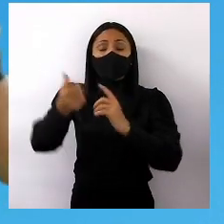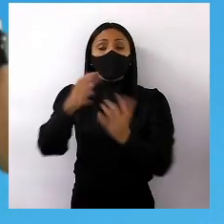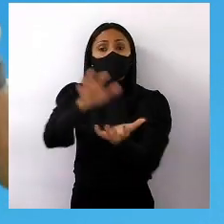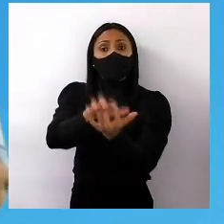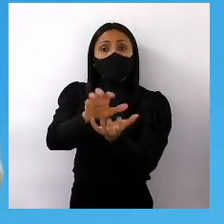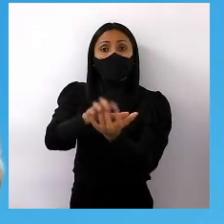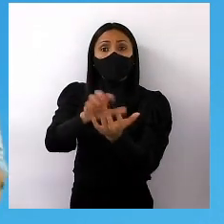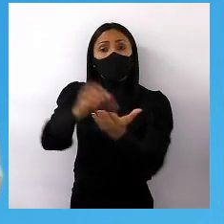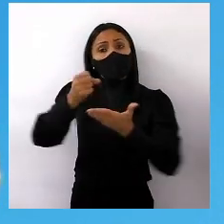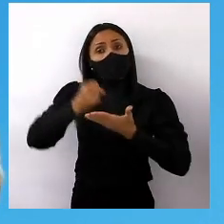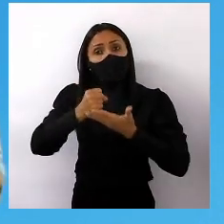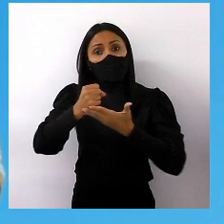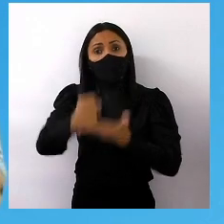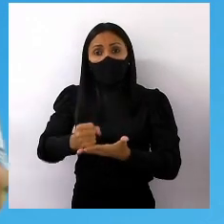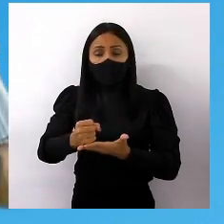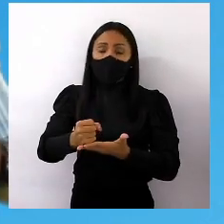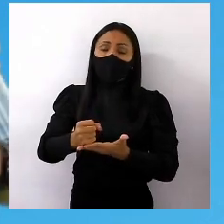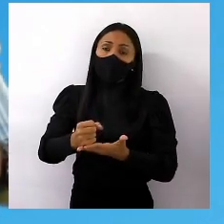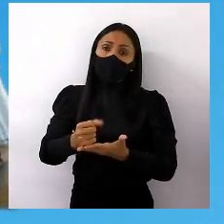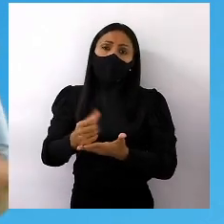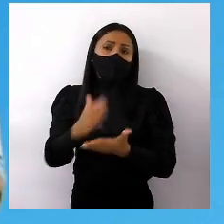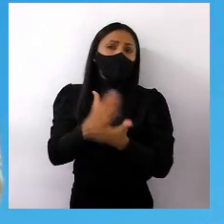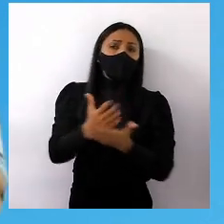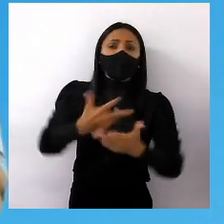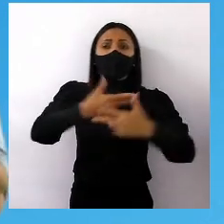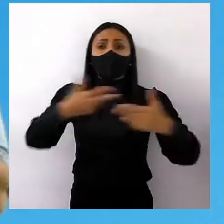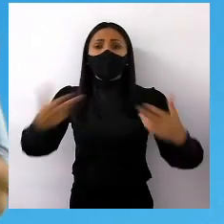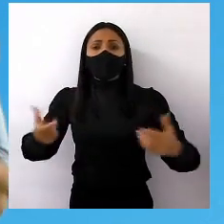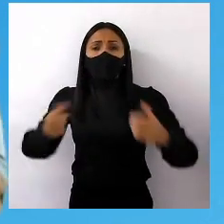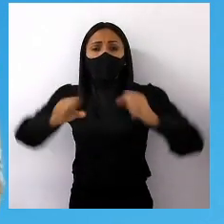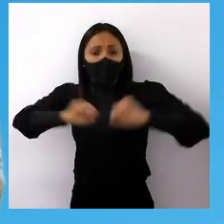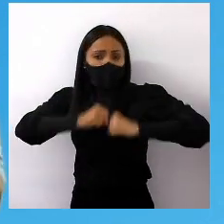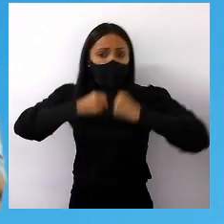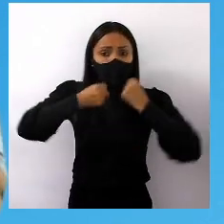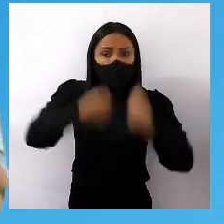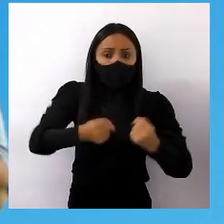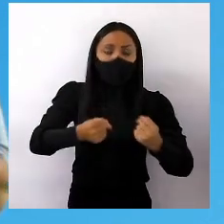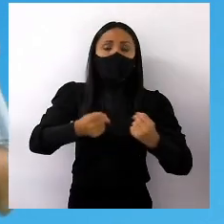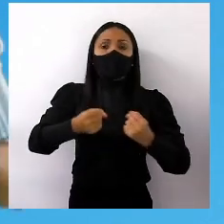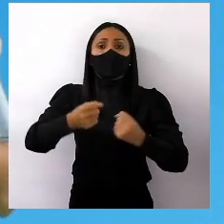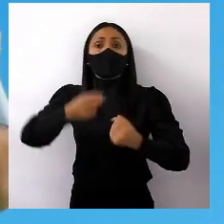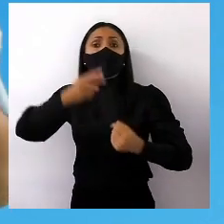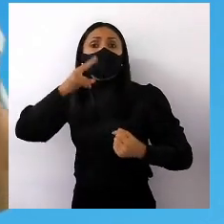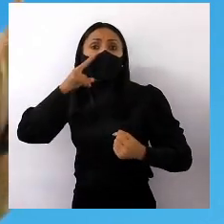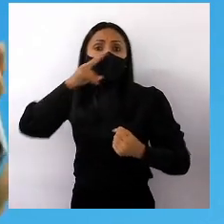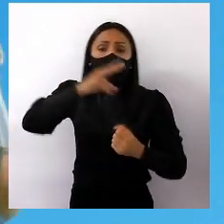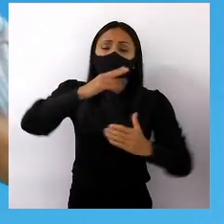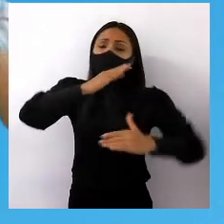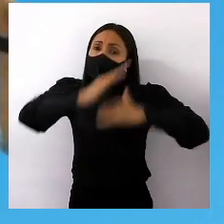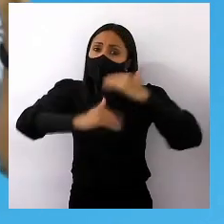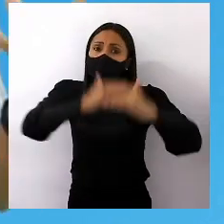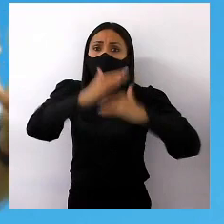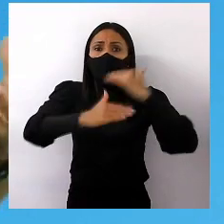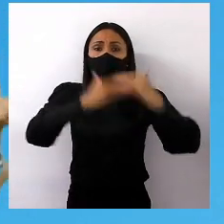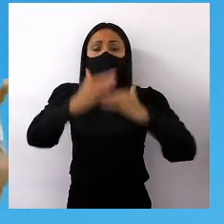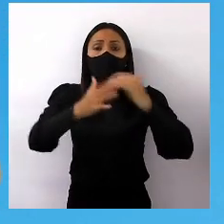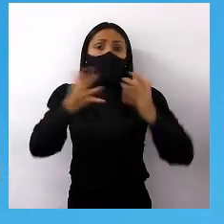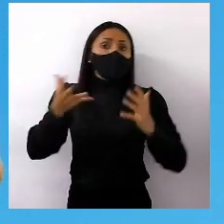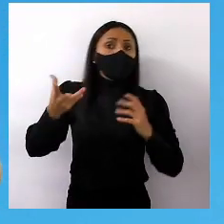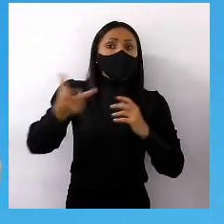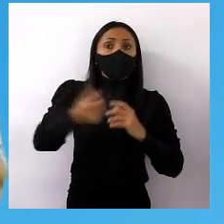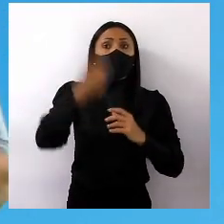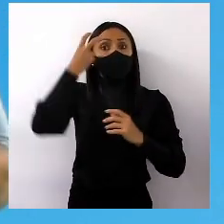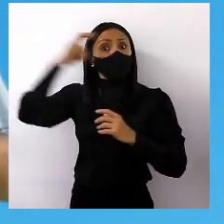de forma efetiva para o fortalecimento, a manutenção, a construção de tudo que a gente entende como